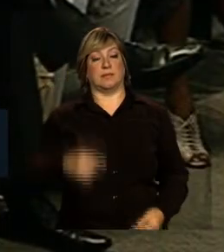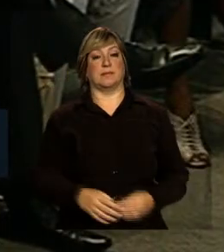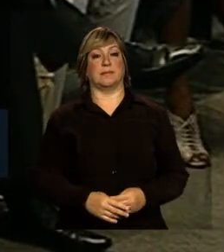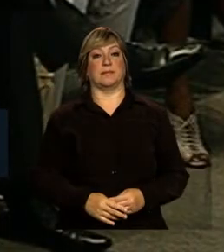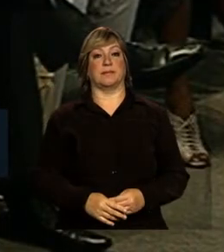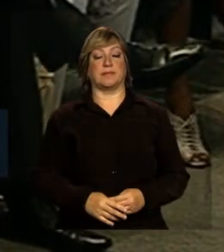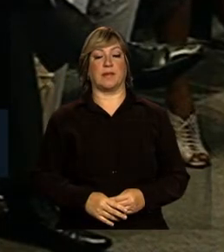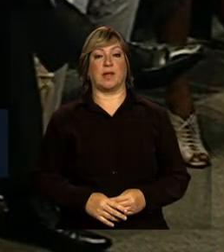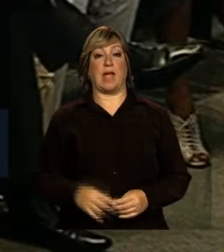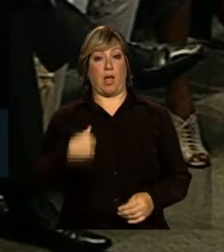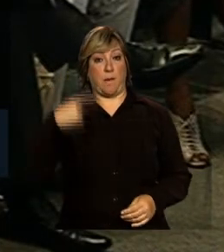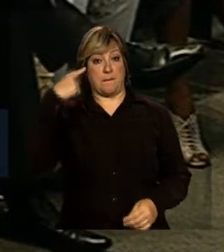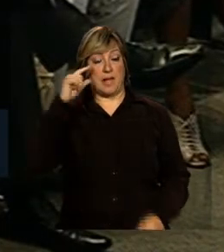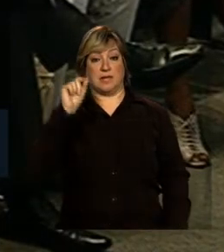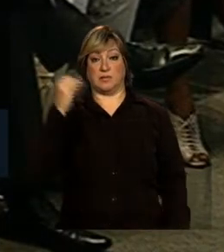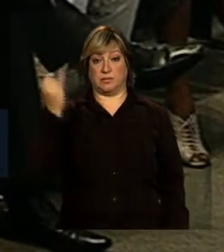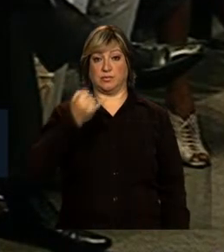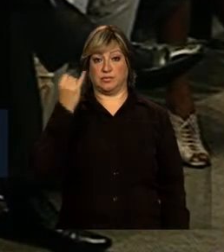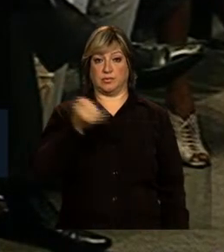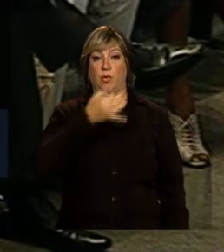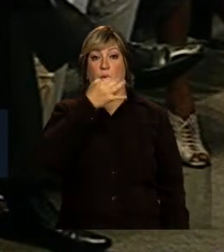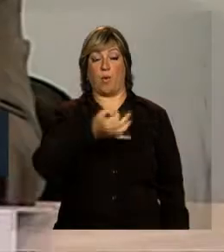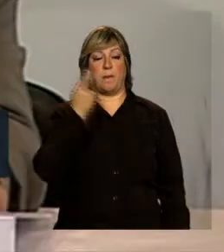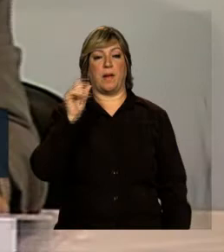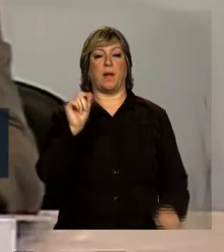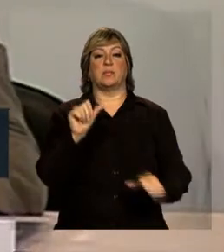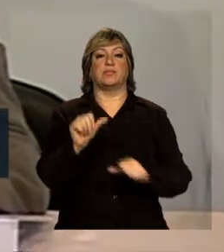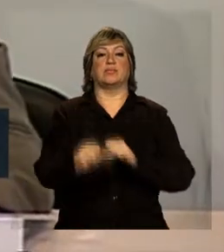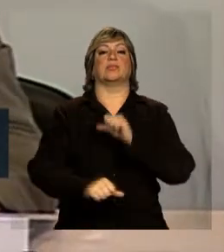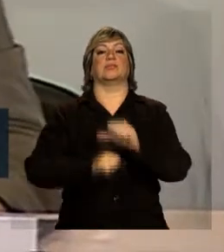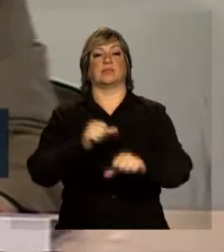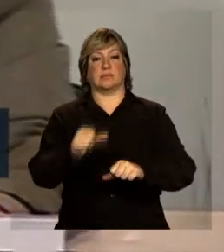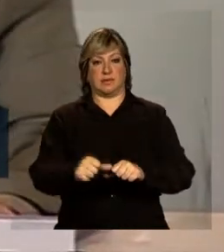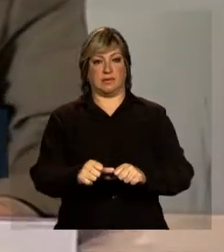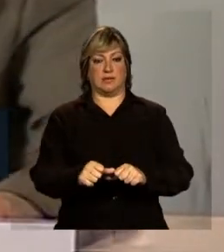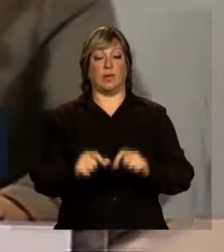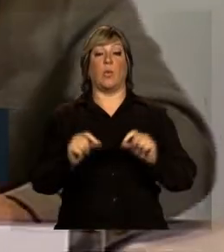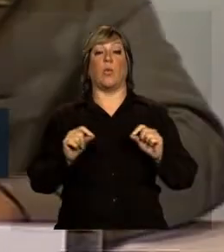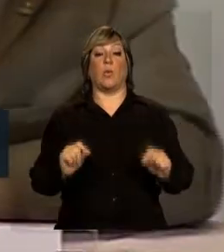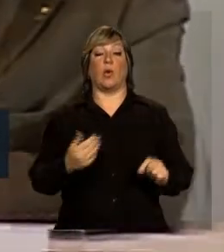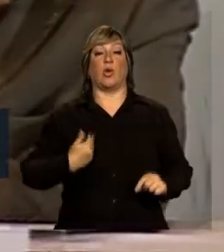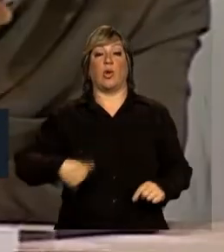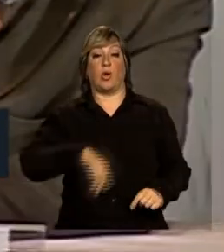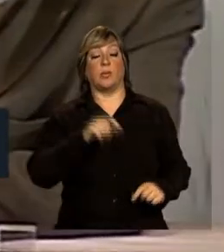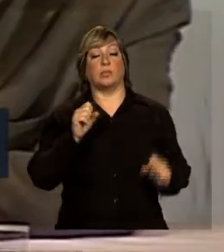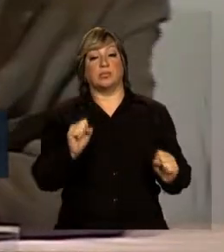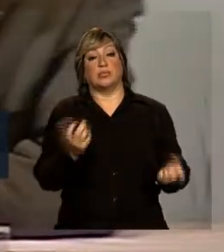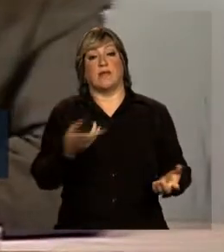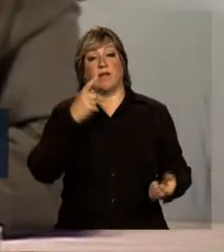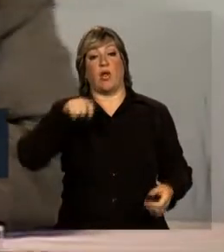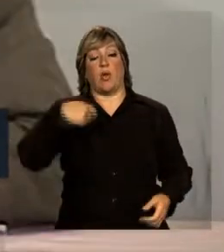Eu penso que a proposta de converter aquilo que a gente poderia definir como